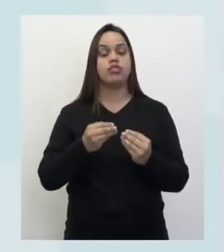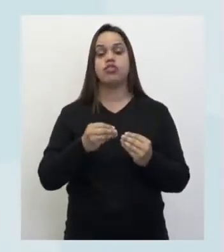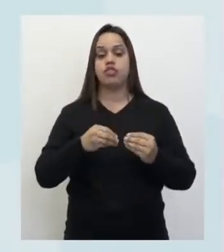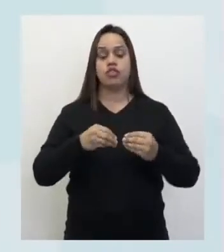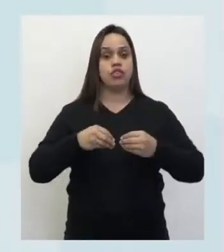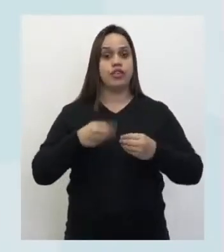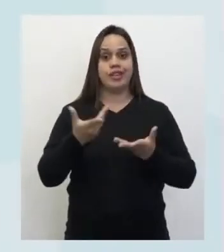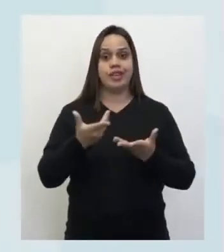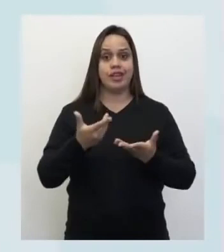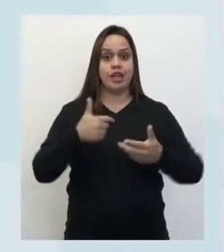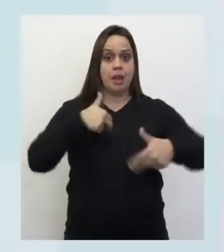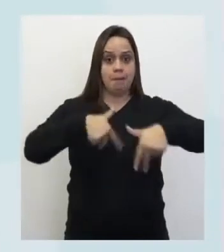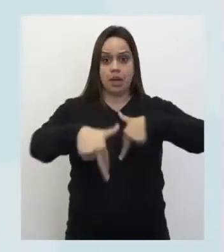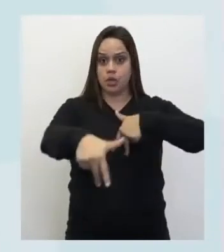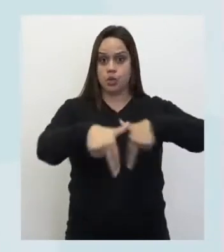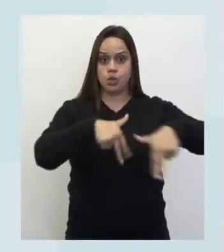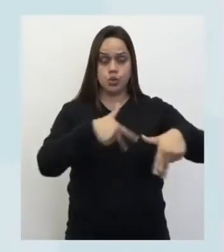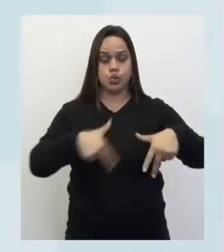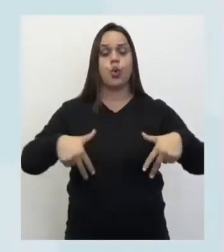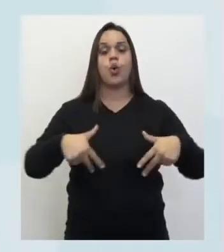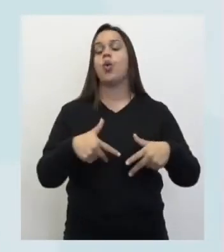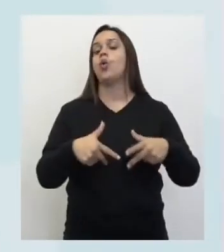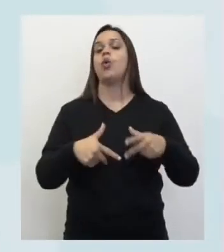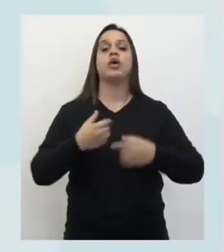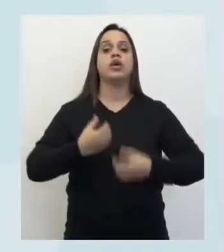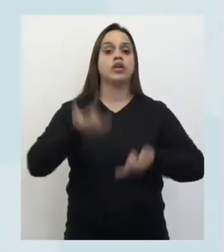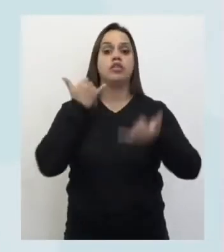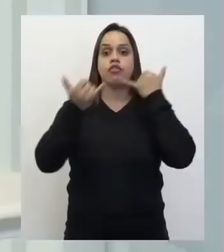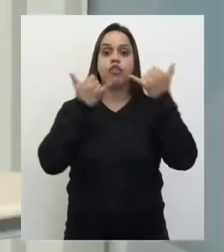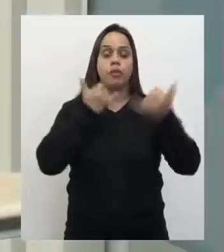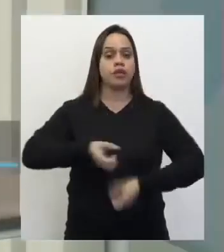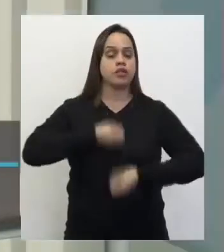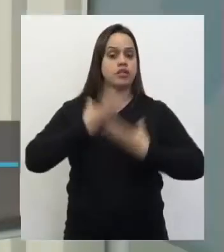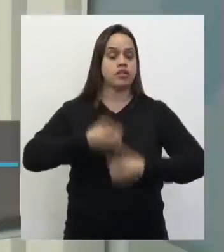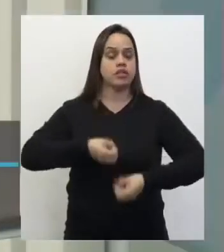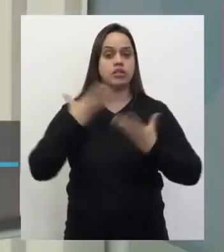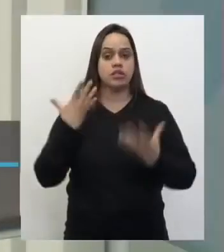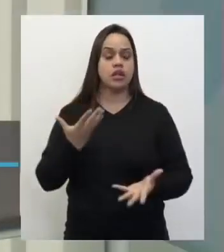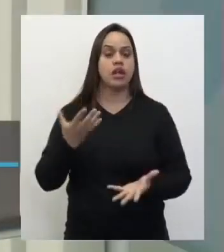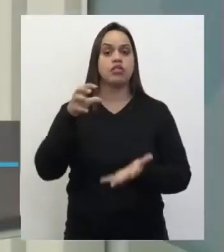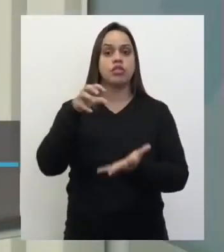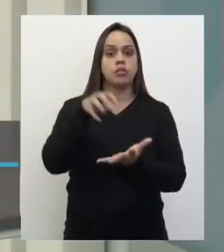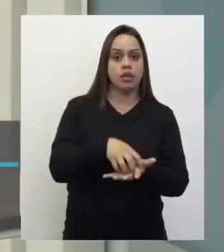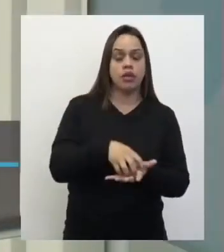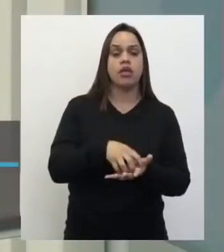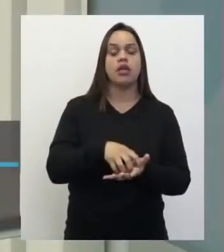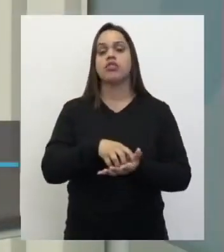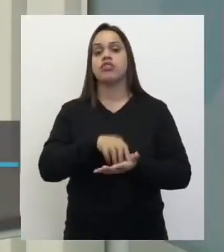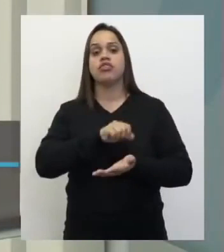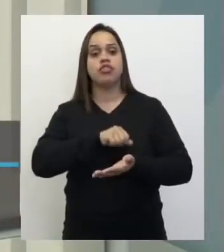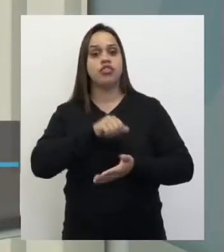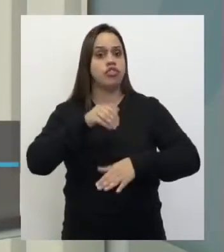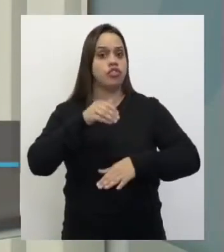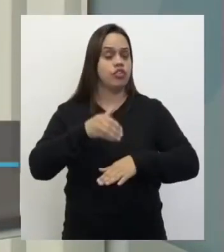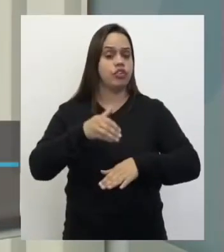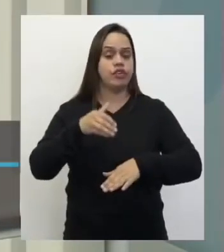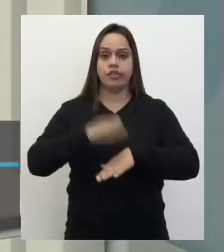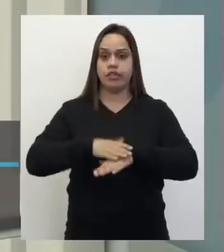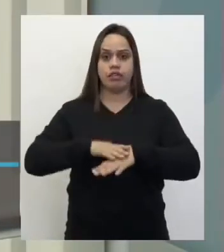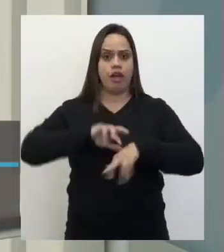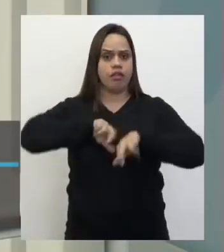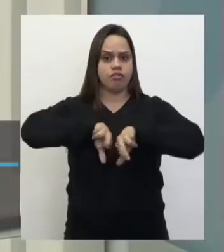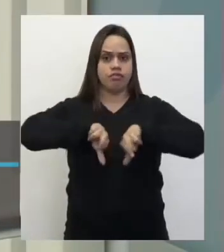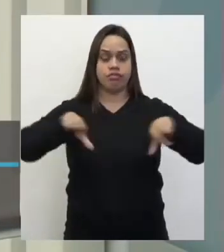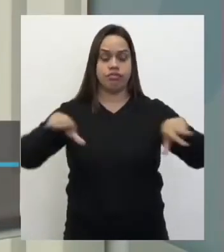de informações, de capitais, de mercadorias, de atividades, né, onde ocorrem